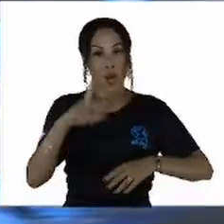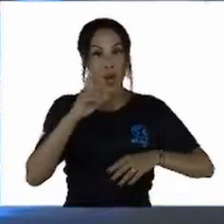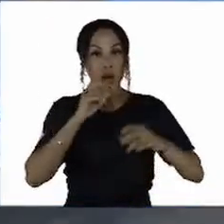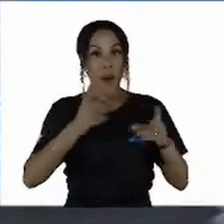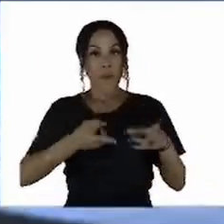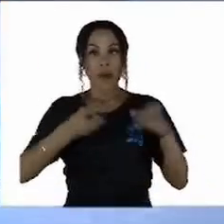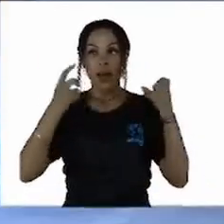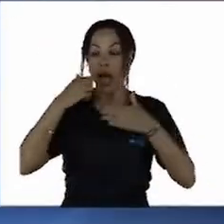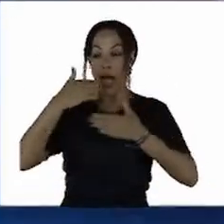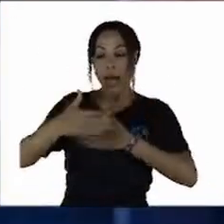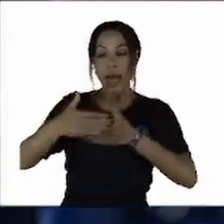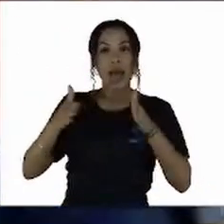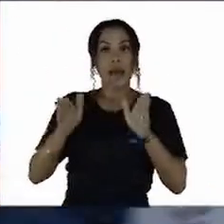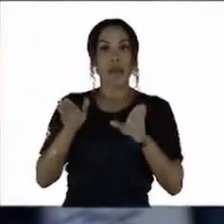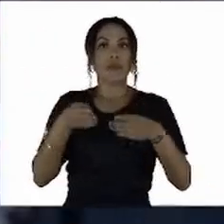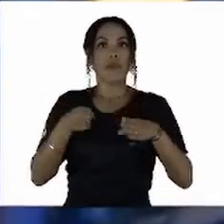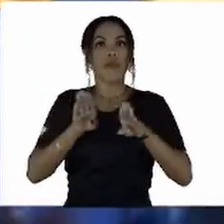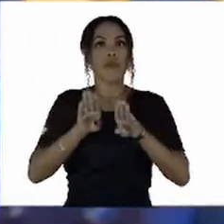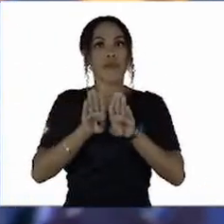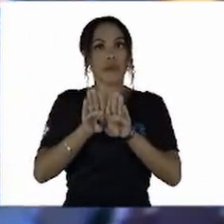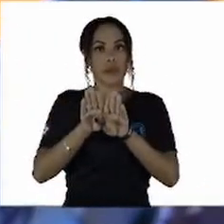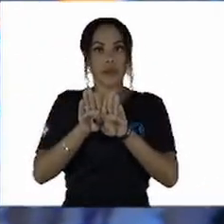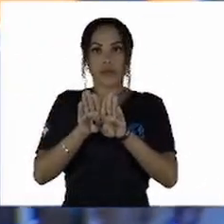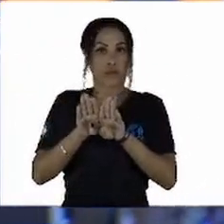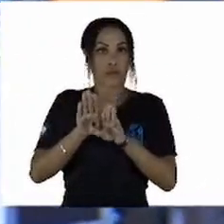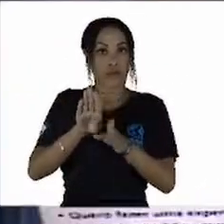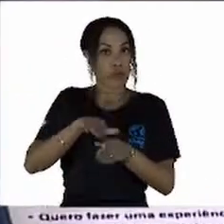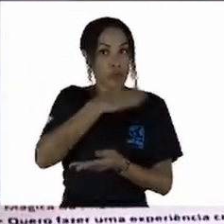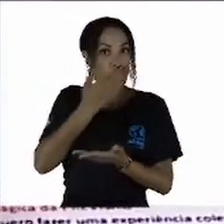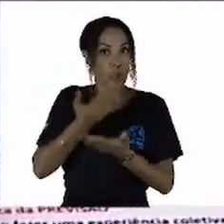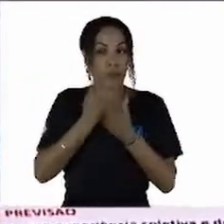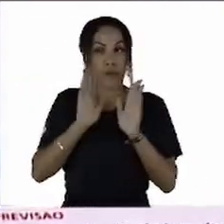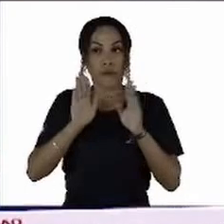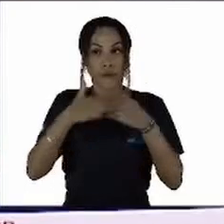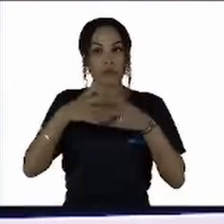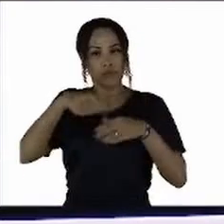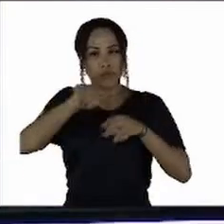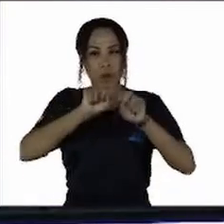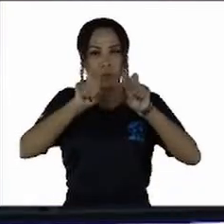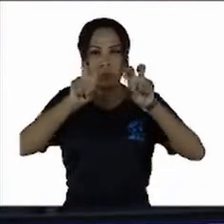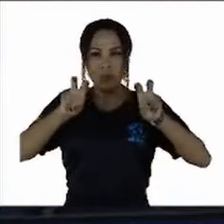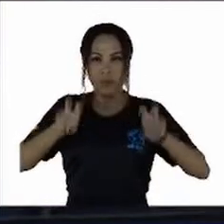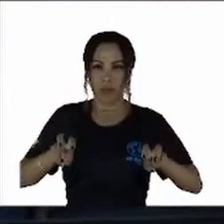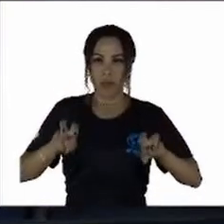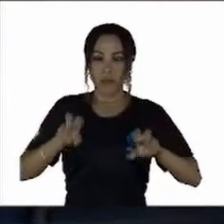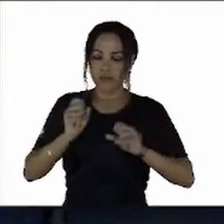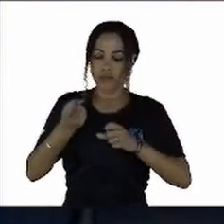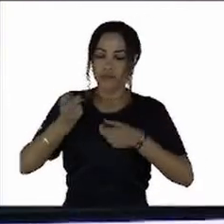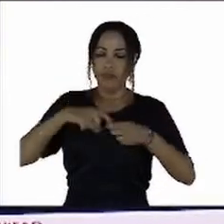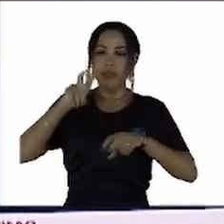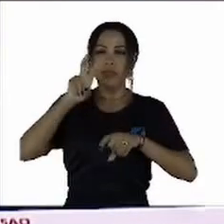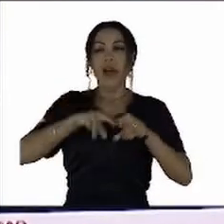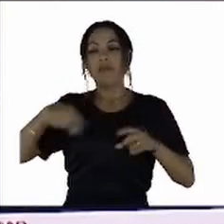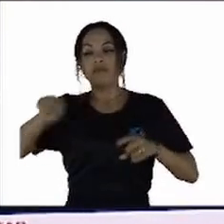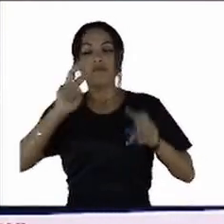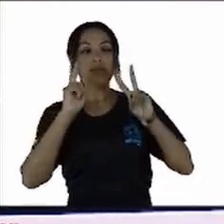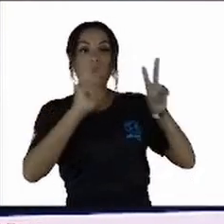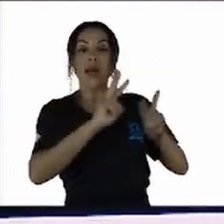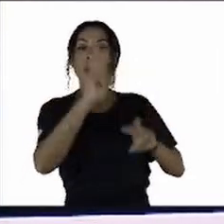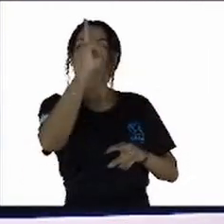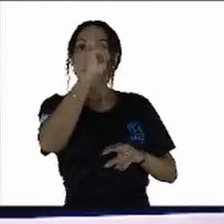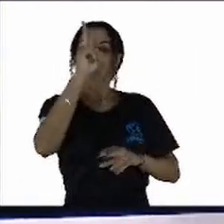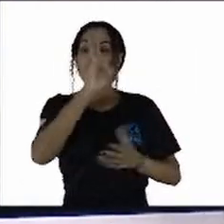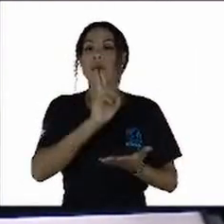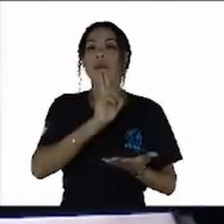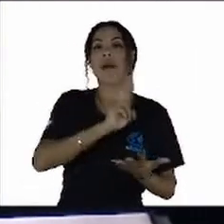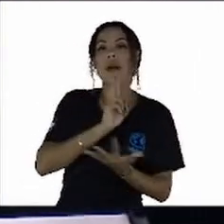Reparem que a caixa está trancada o tempo todo. Podem sentar. Só queria que vocês, que a gente visse vocês para lembrar